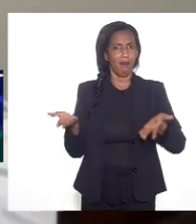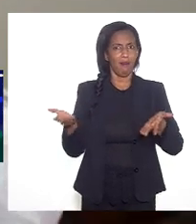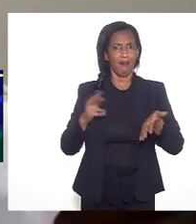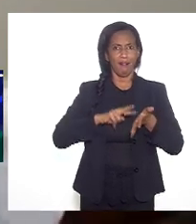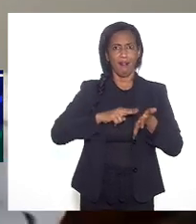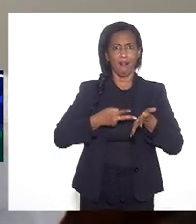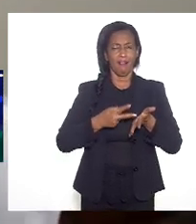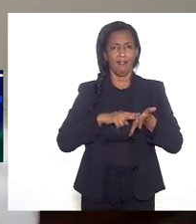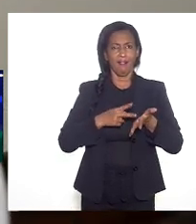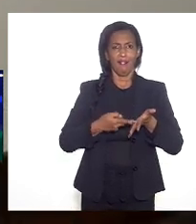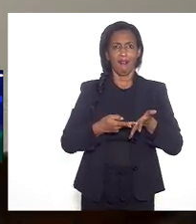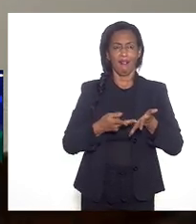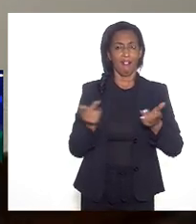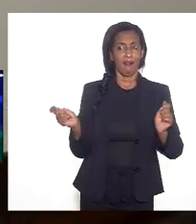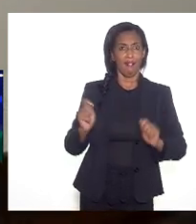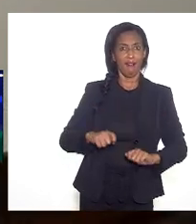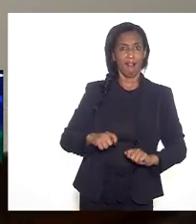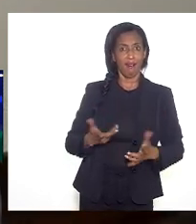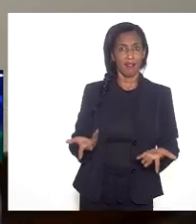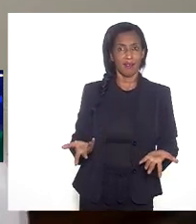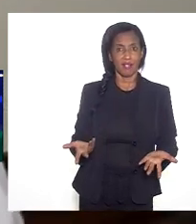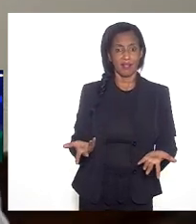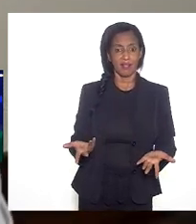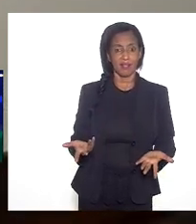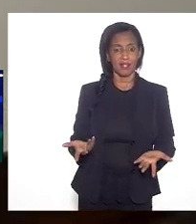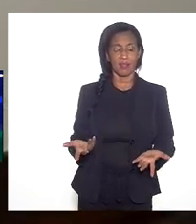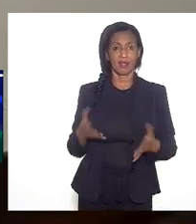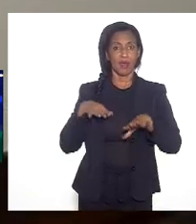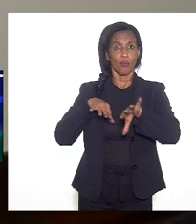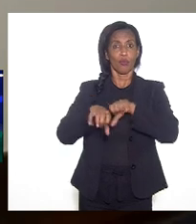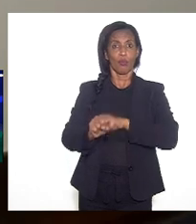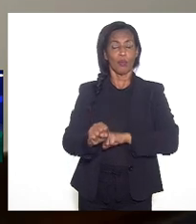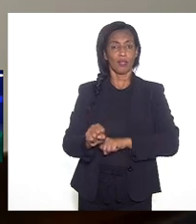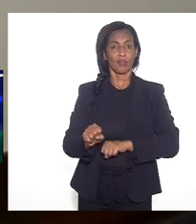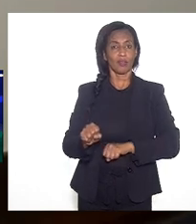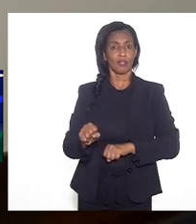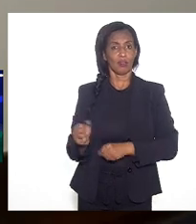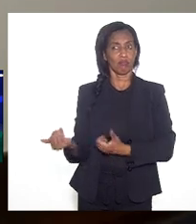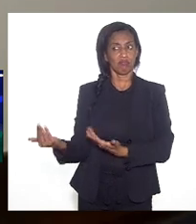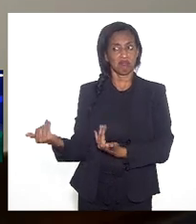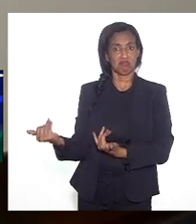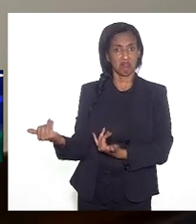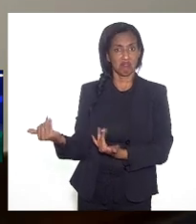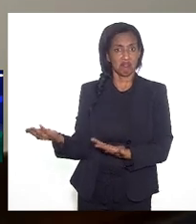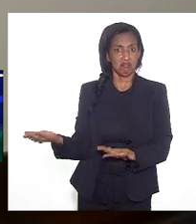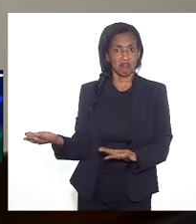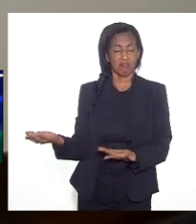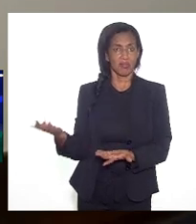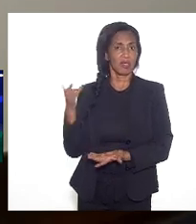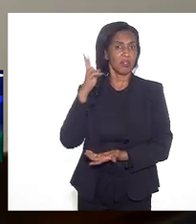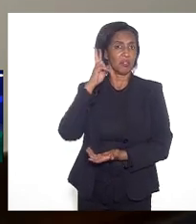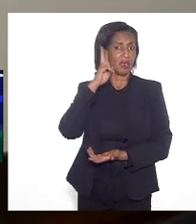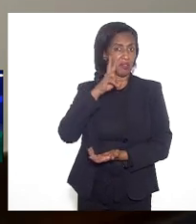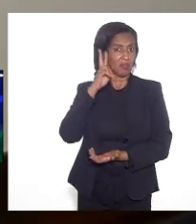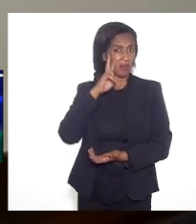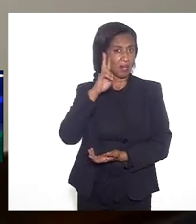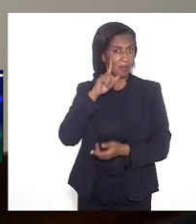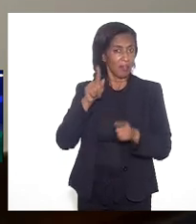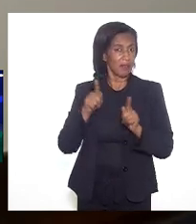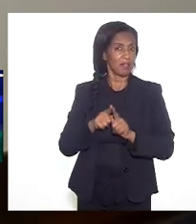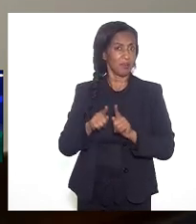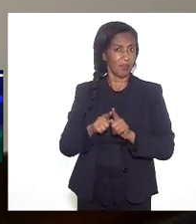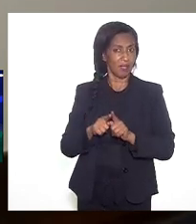uma alternativa, uma possibilidade na formação dos nossos adolescentes. E eu quero lembrar que, para a